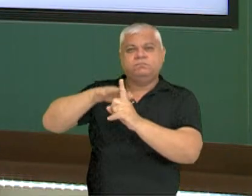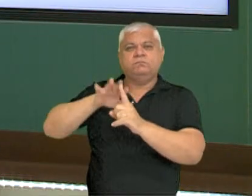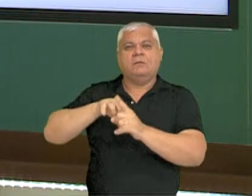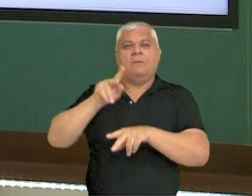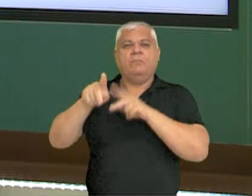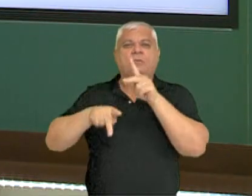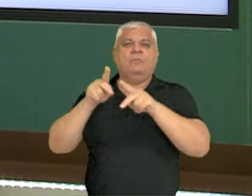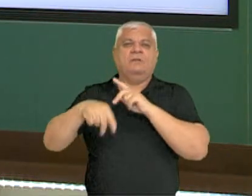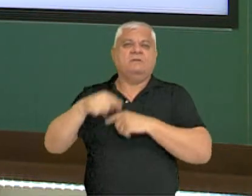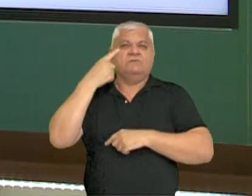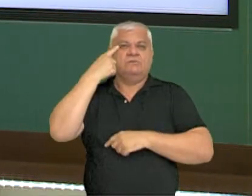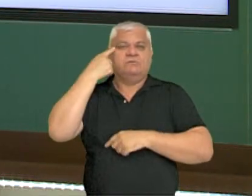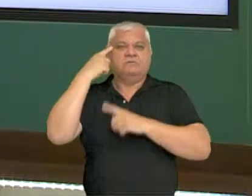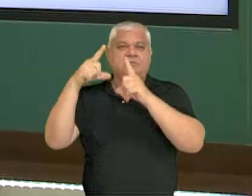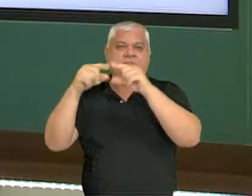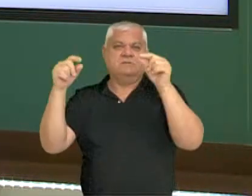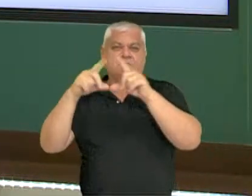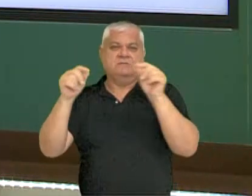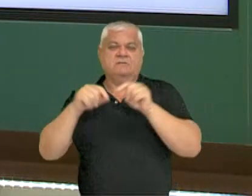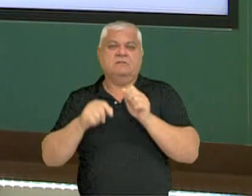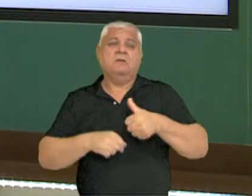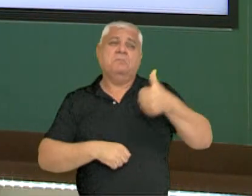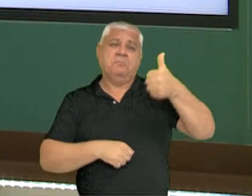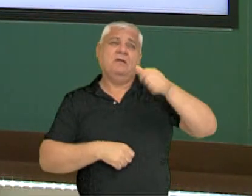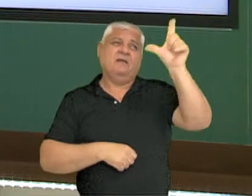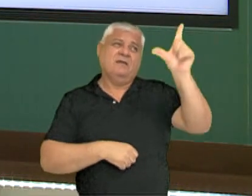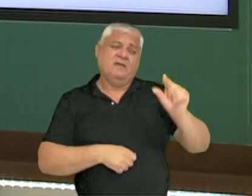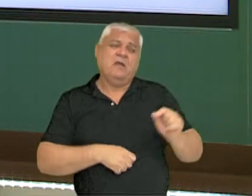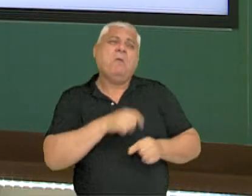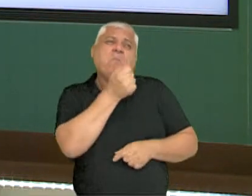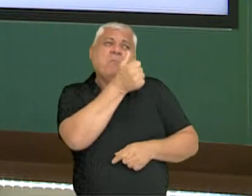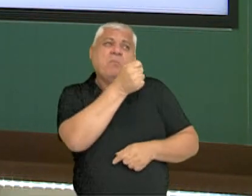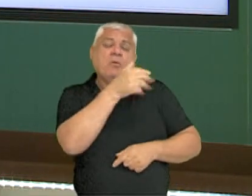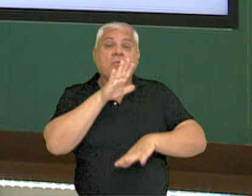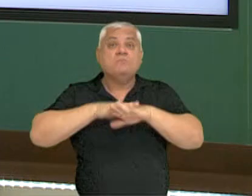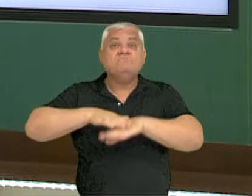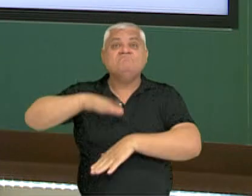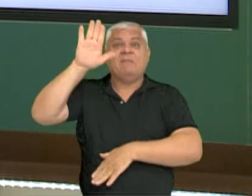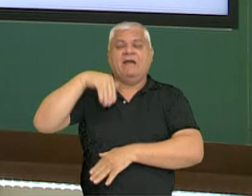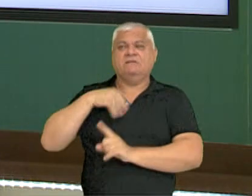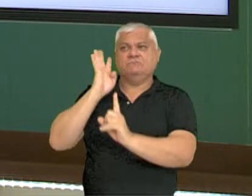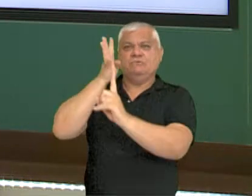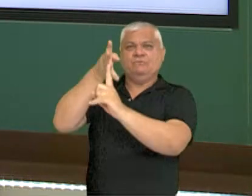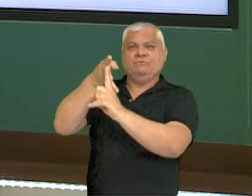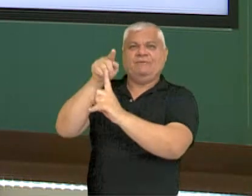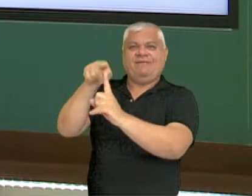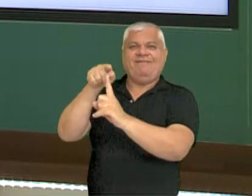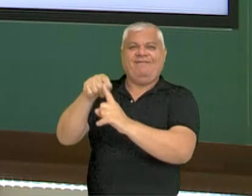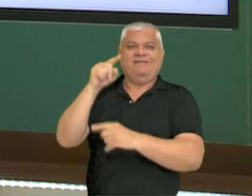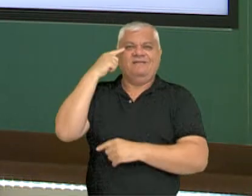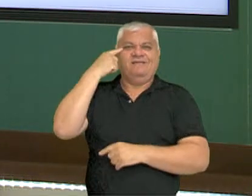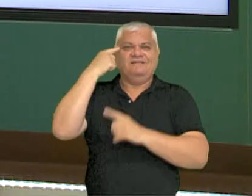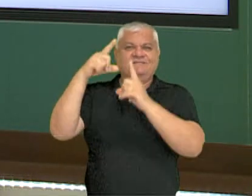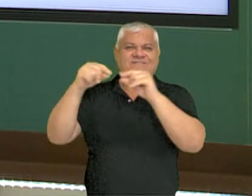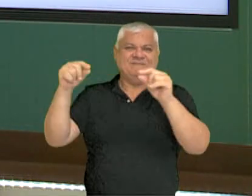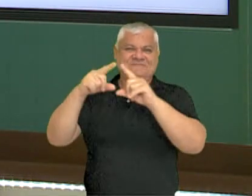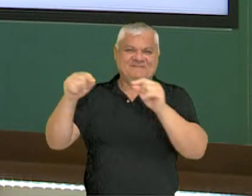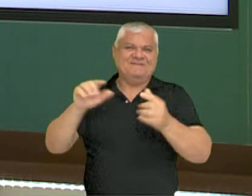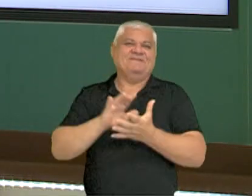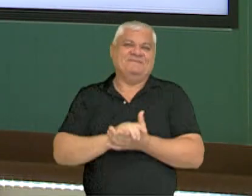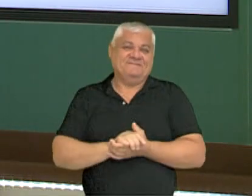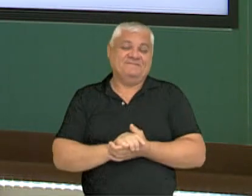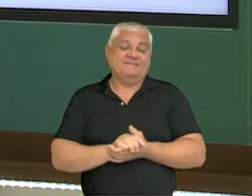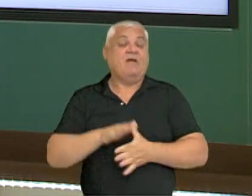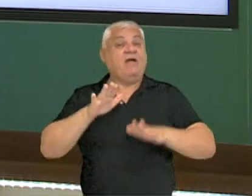detrimento dos senegaleses. Ele valorizou um pouquinho mais a cultura japonesa, então, certo? Então percebemos que a notícia